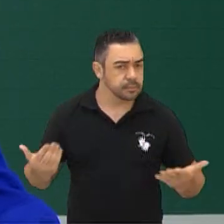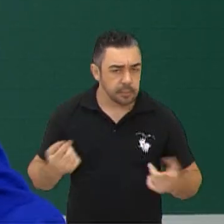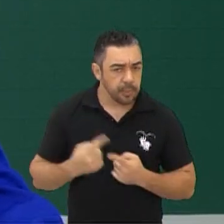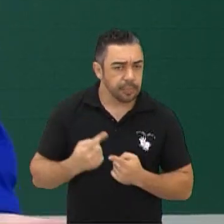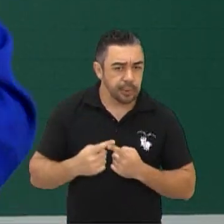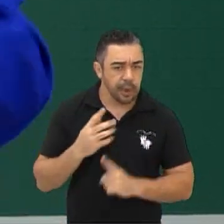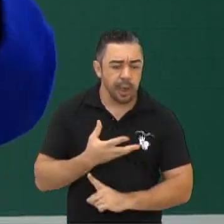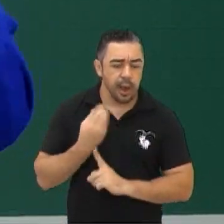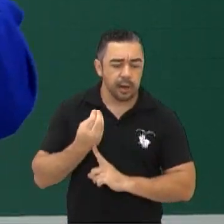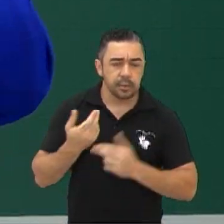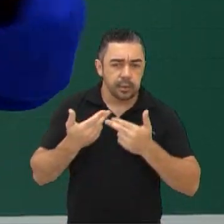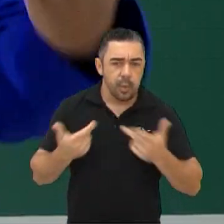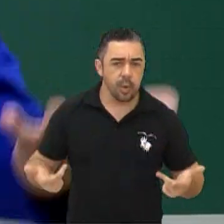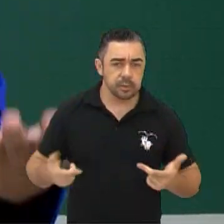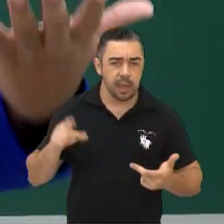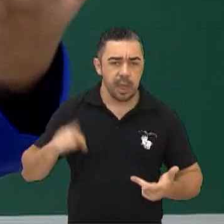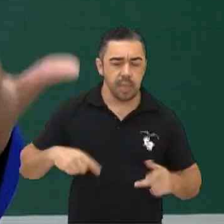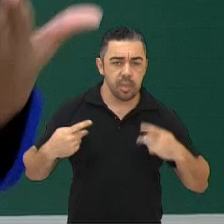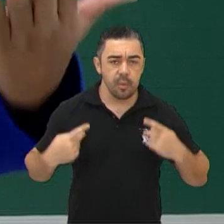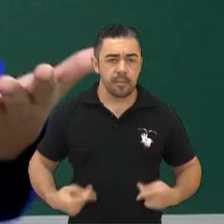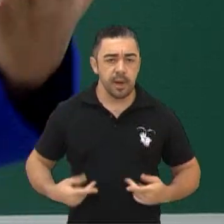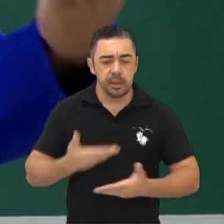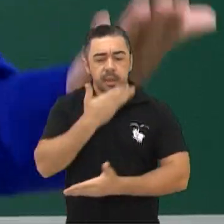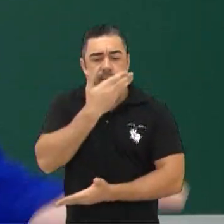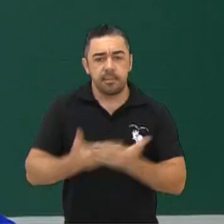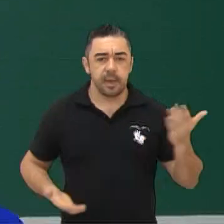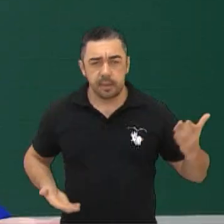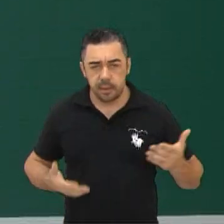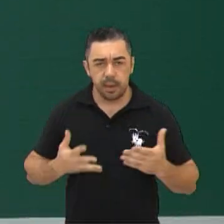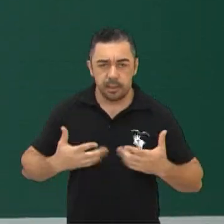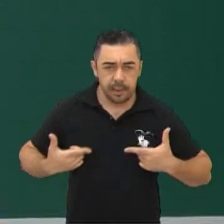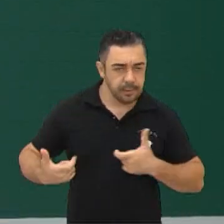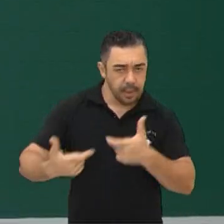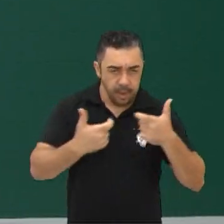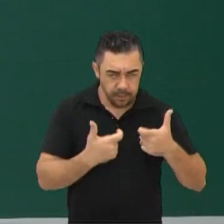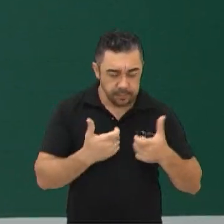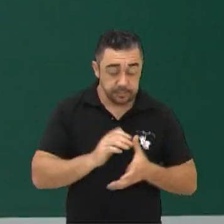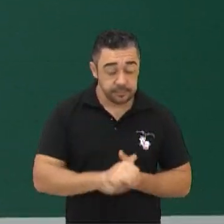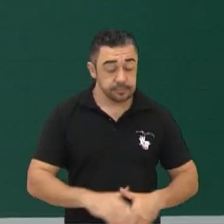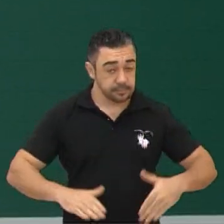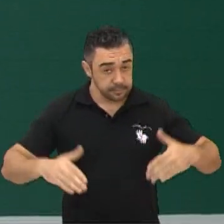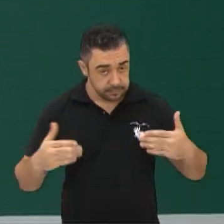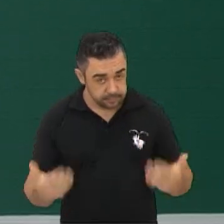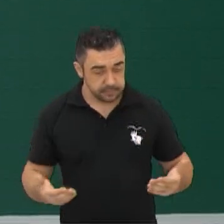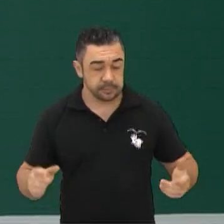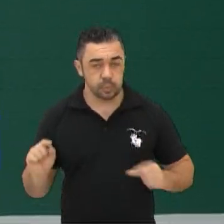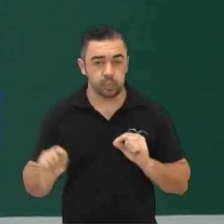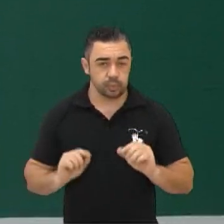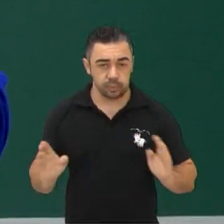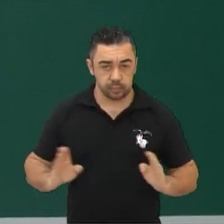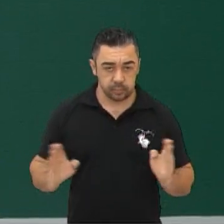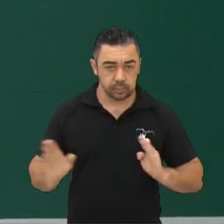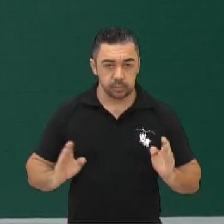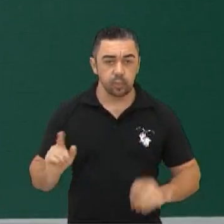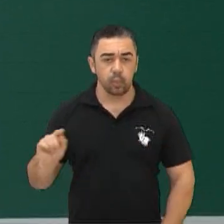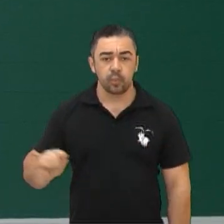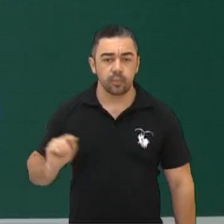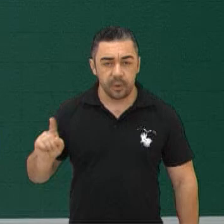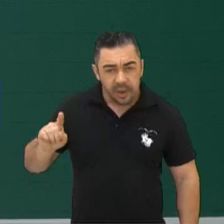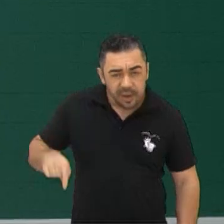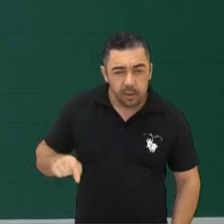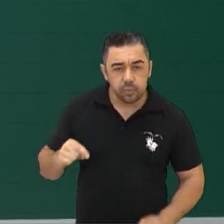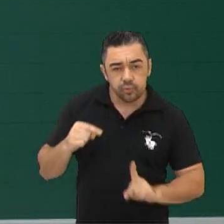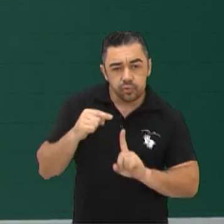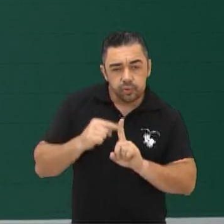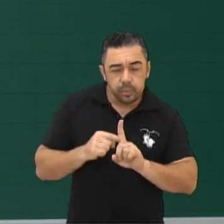serve a arte numa humanidade que fracassou perante a guerra? Então, a gente tem um momento do ready-made, que é um